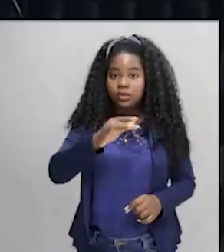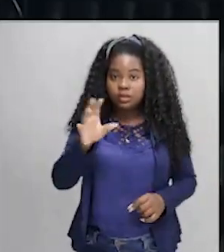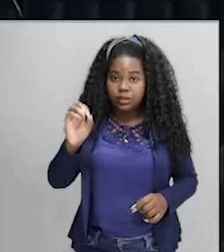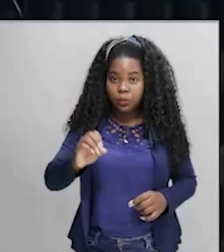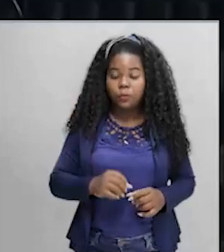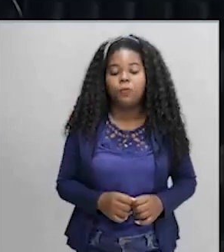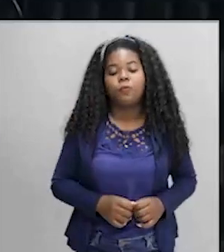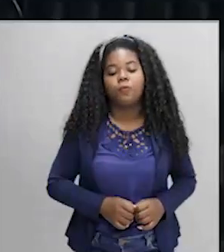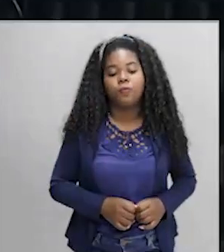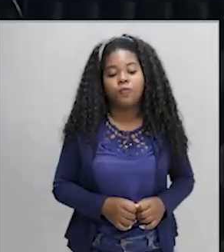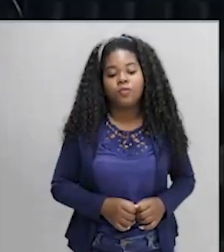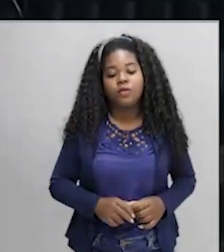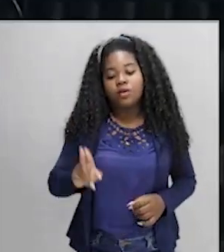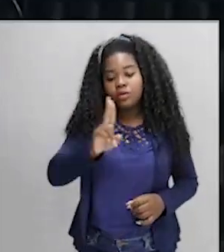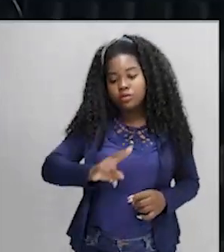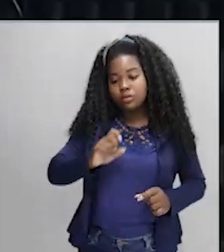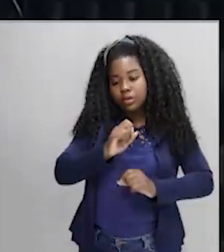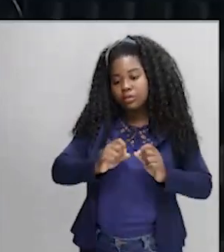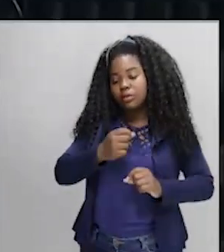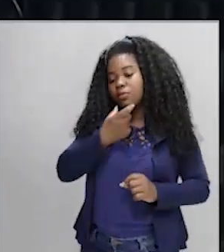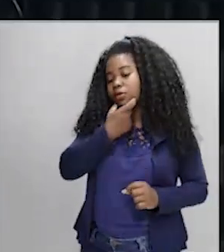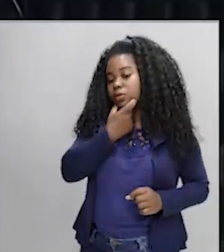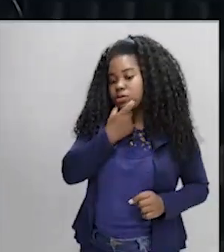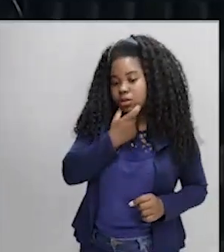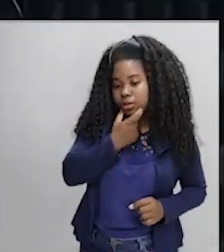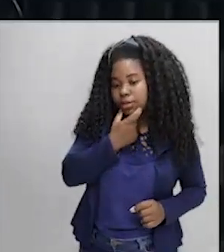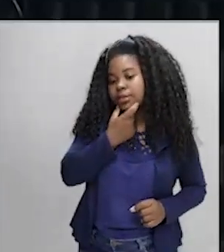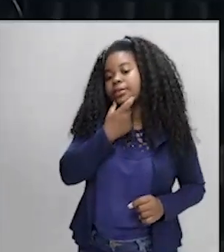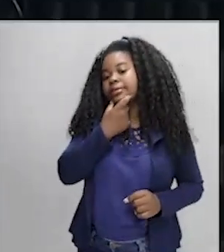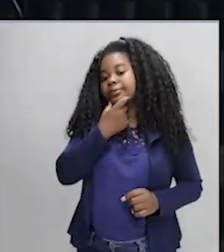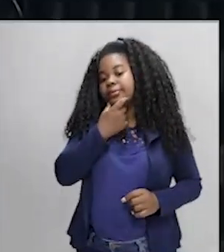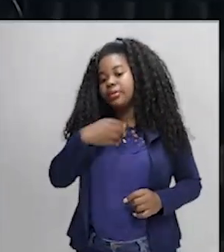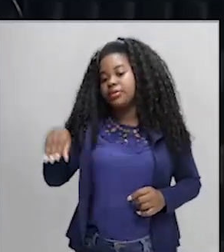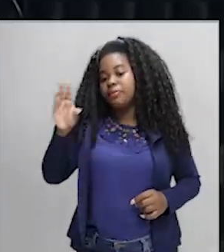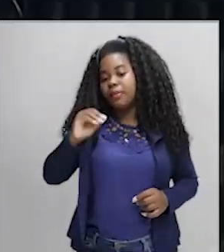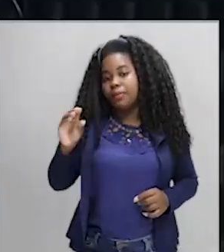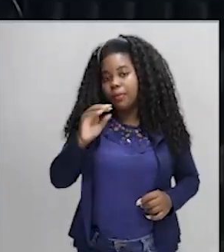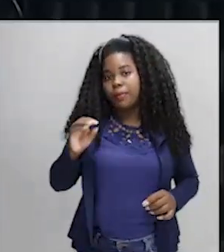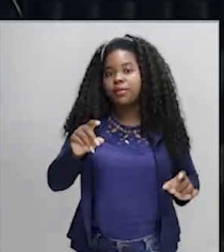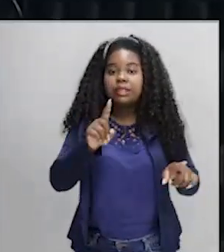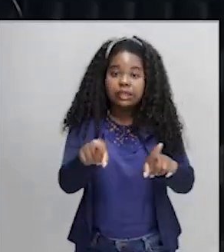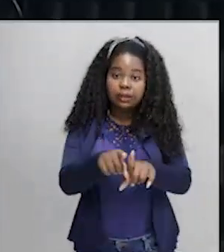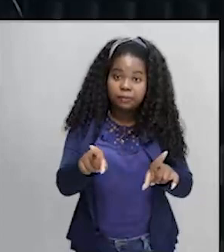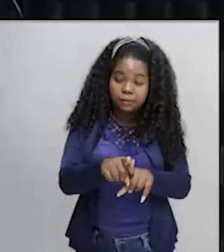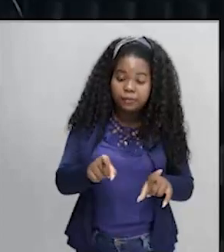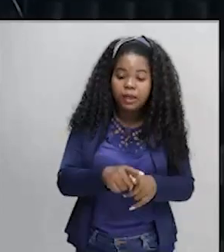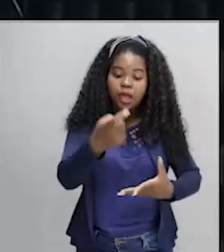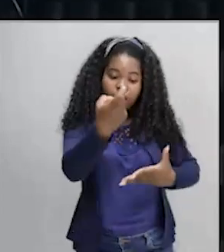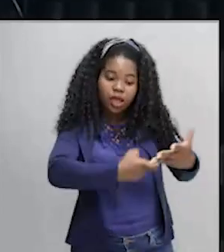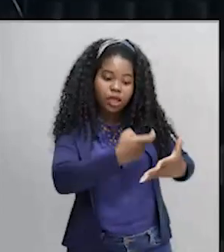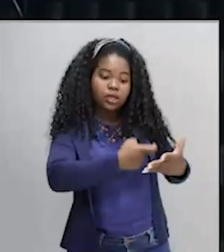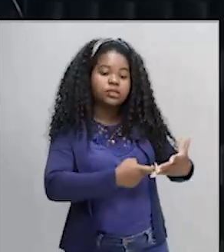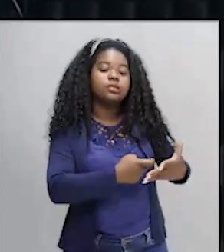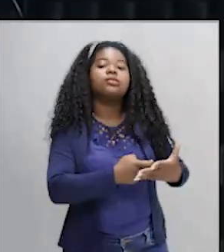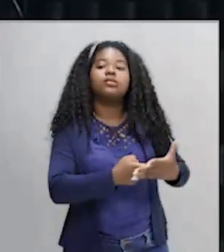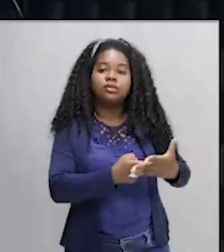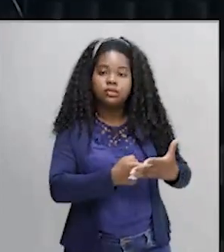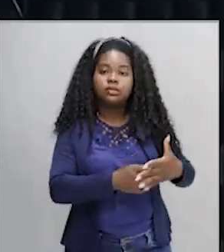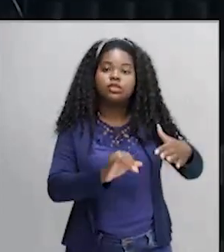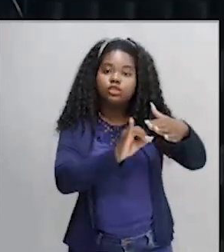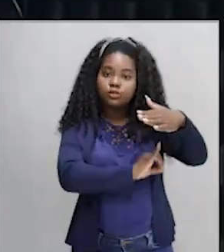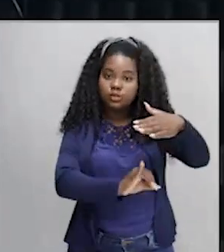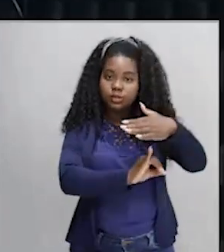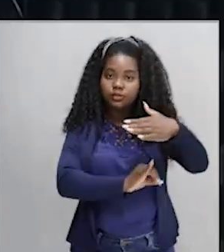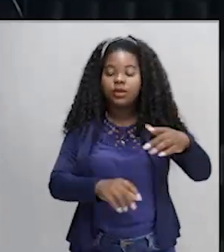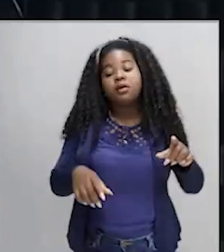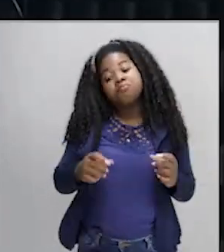normalmente são usados no inglês falado e textos informais. Se bem que nos textos formais